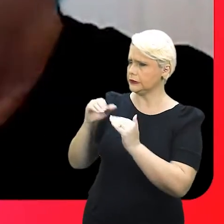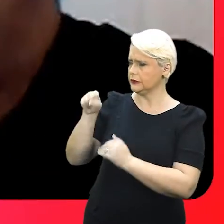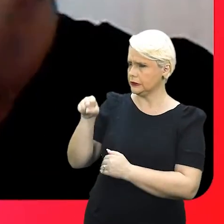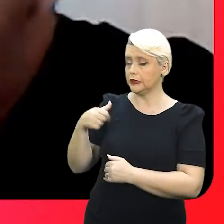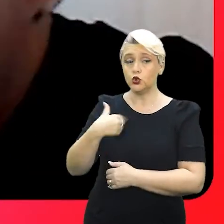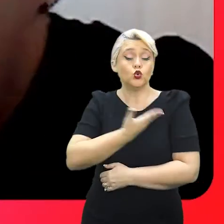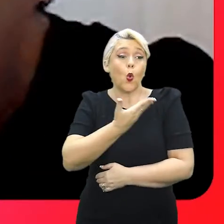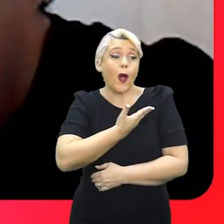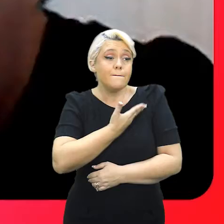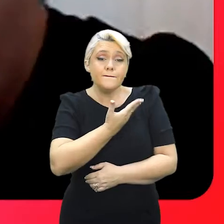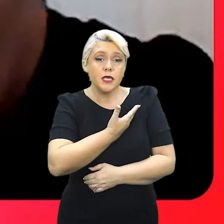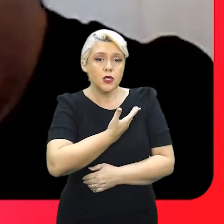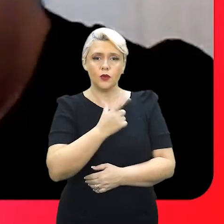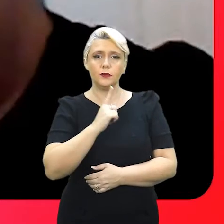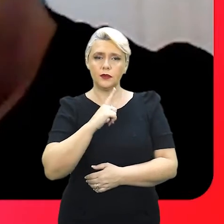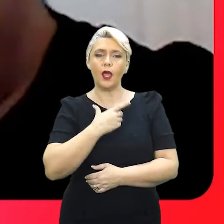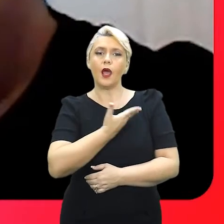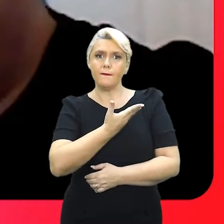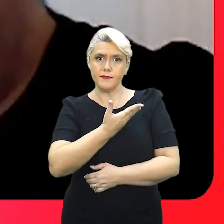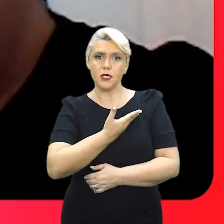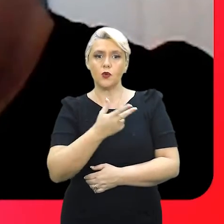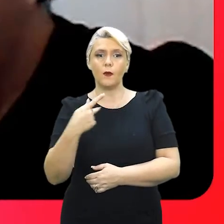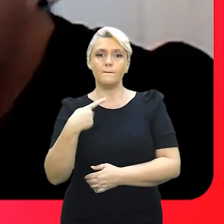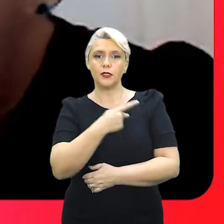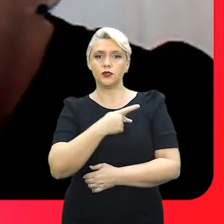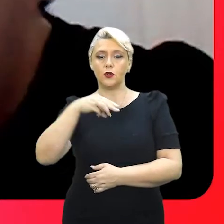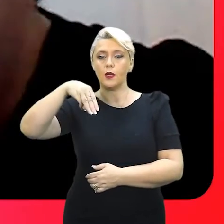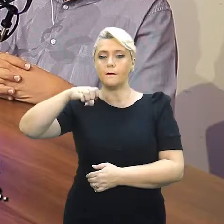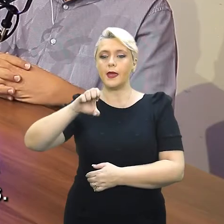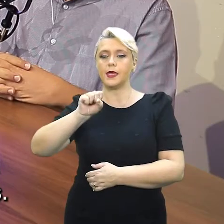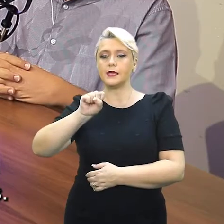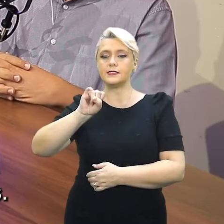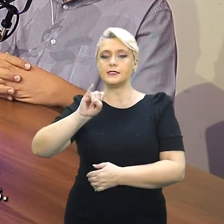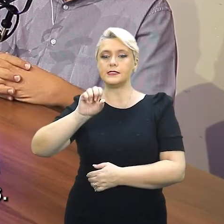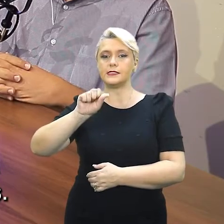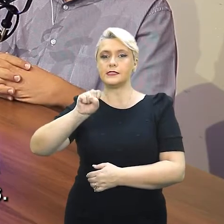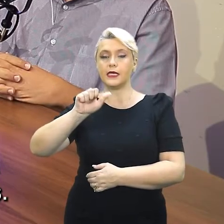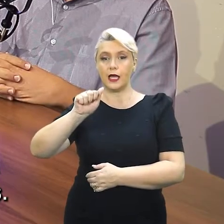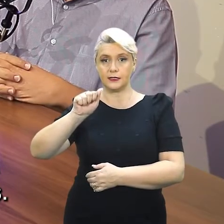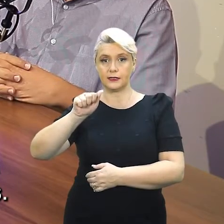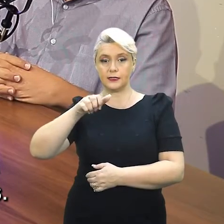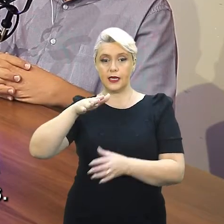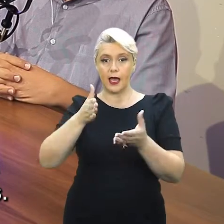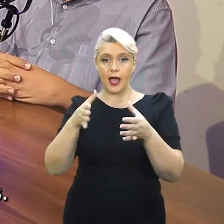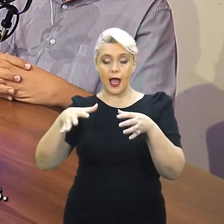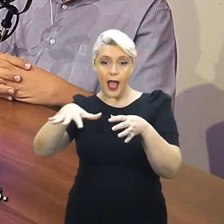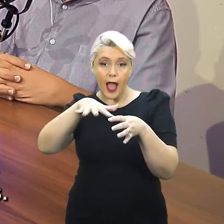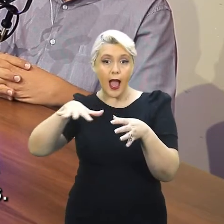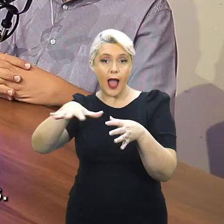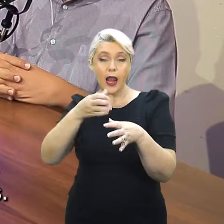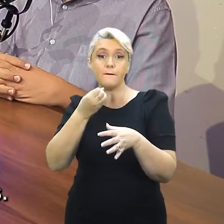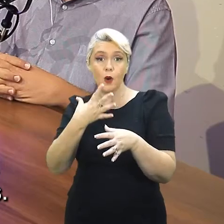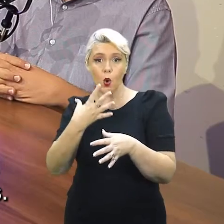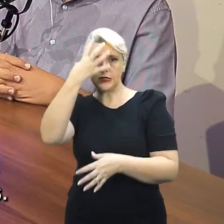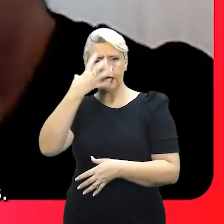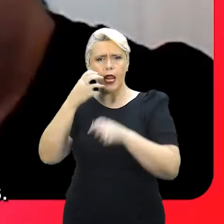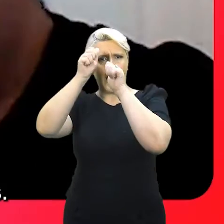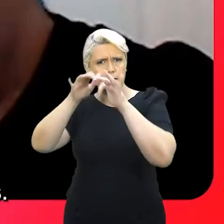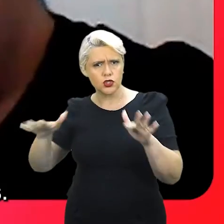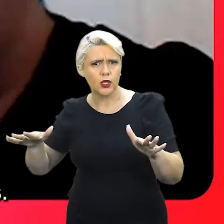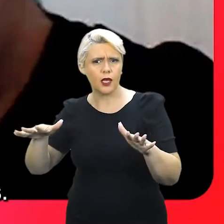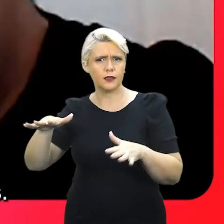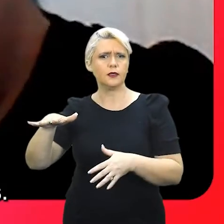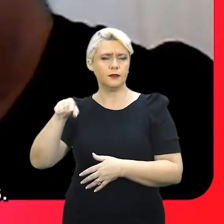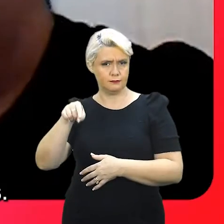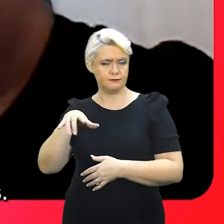sou amigo pessoal do pastor Messias, da ala boa, da ala séria, da ala abençoada, que é a